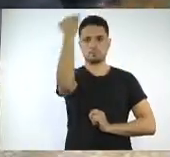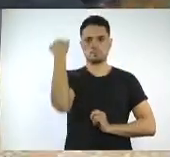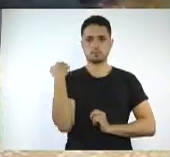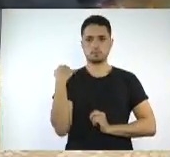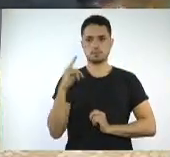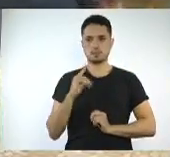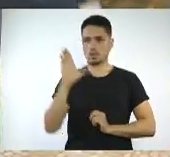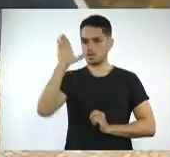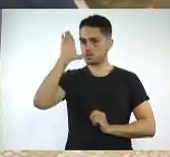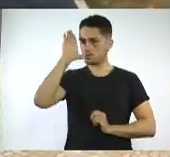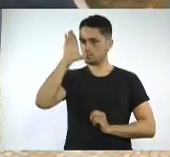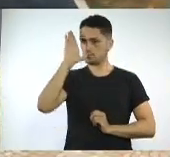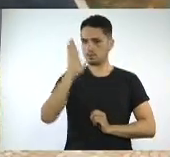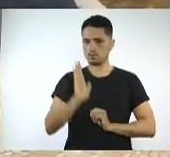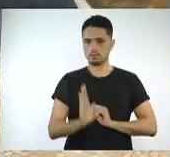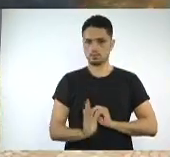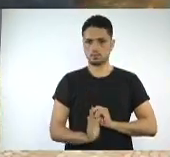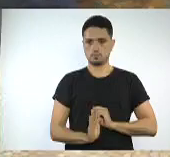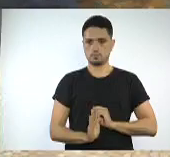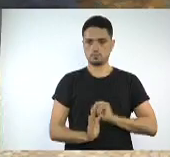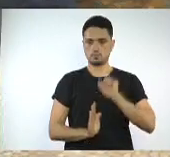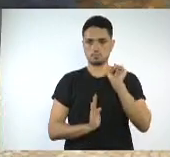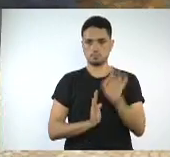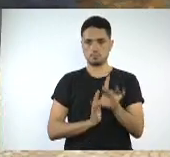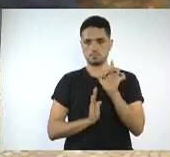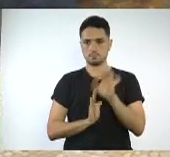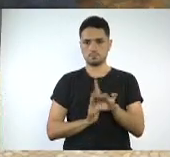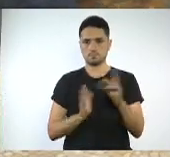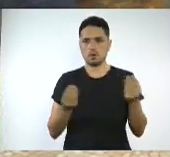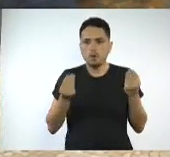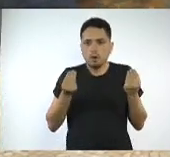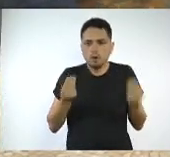completo. Que fique registrado o meu inteiro